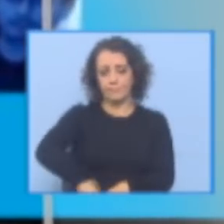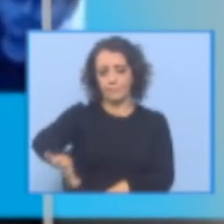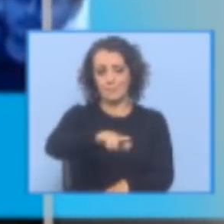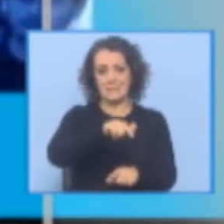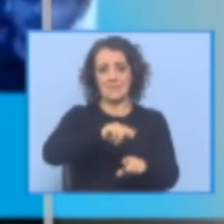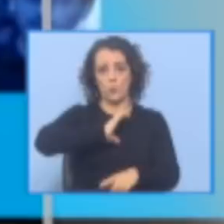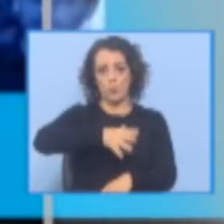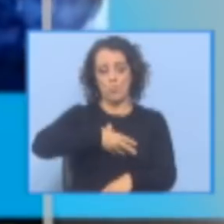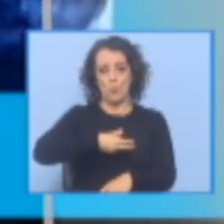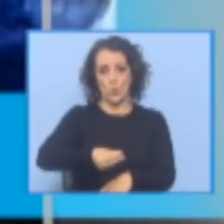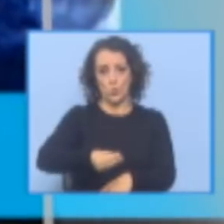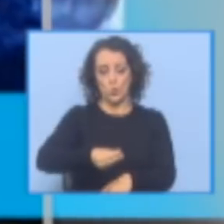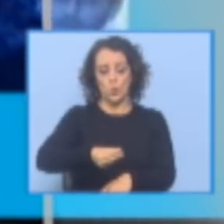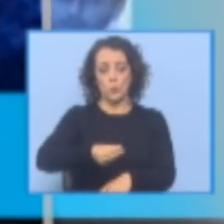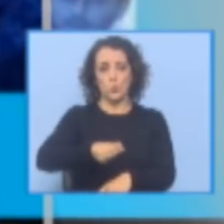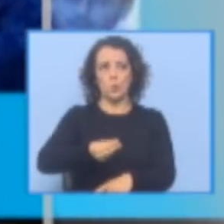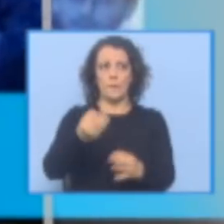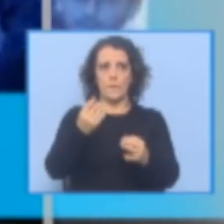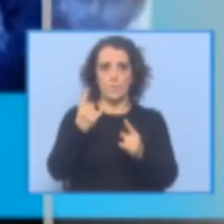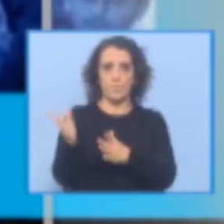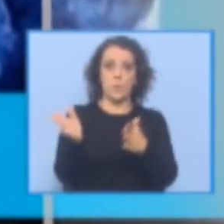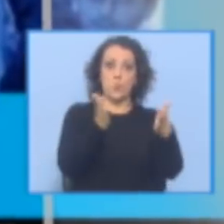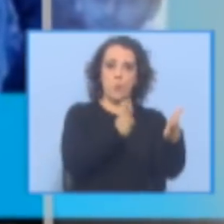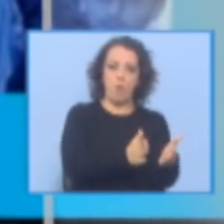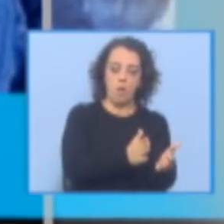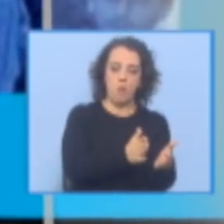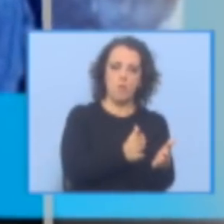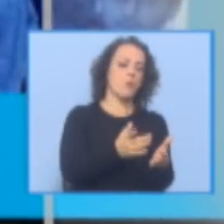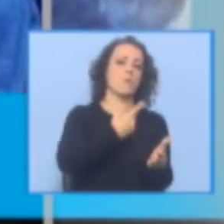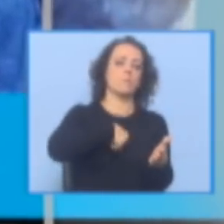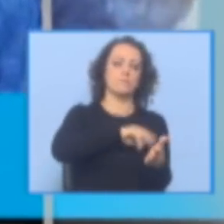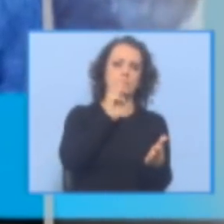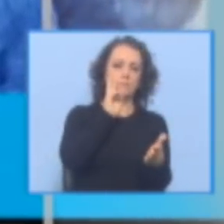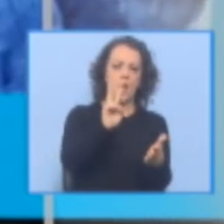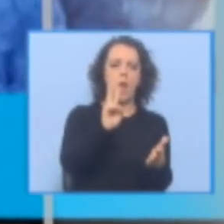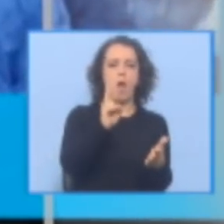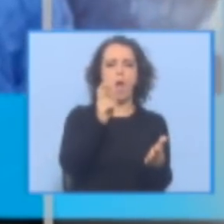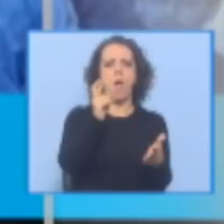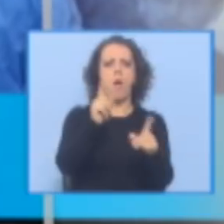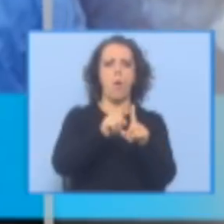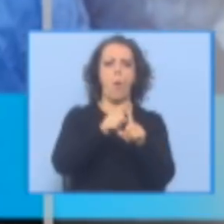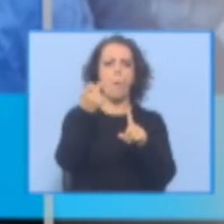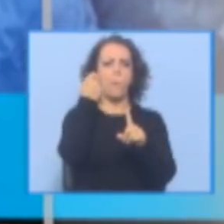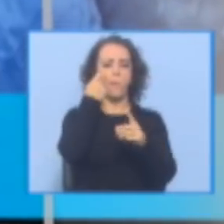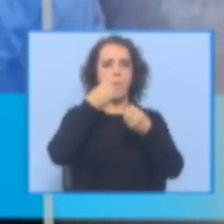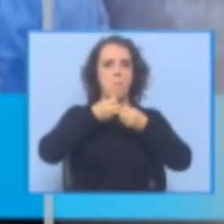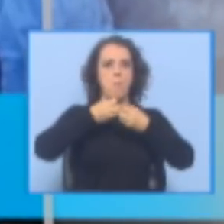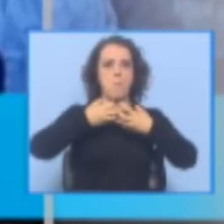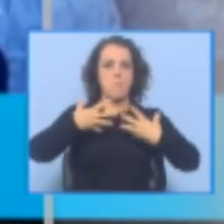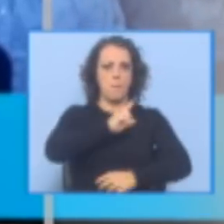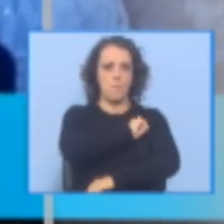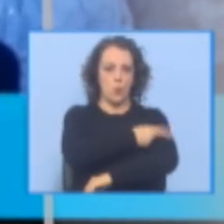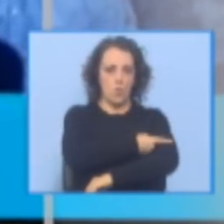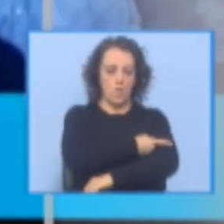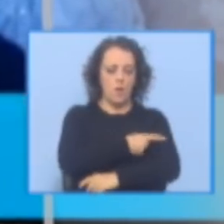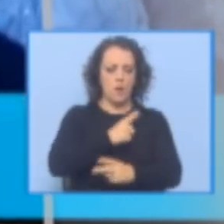mundo que, por um lado, assistimos a uma série de populismos a ganharem poder, noutros